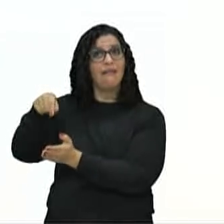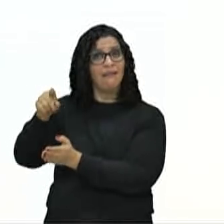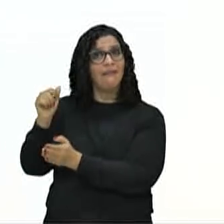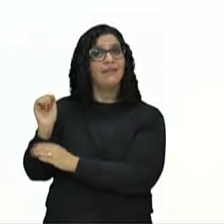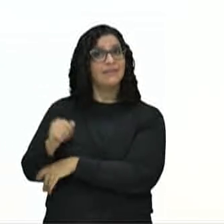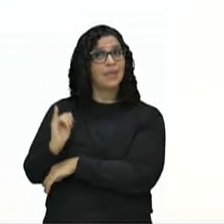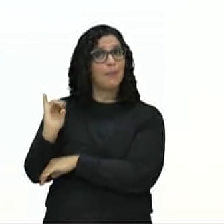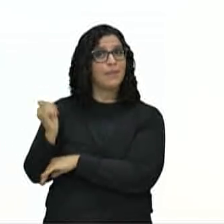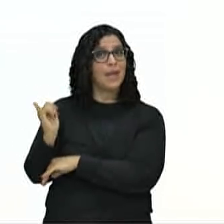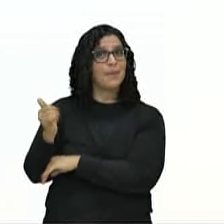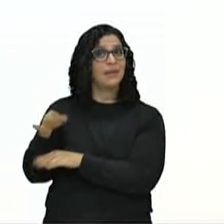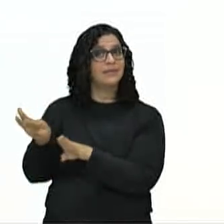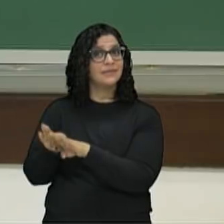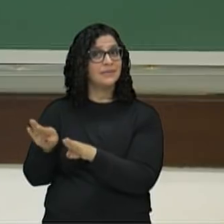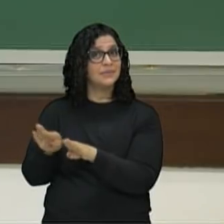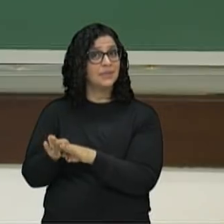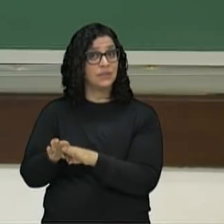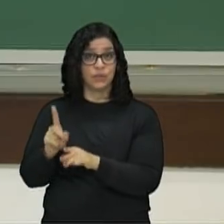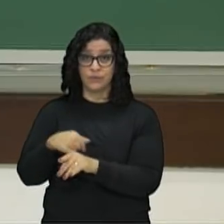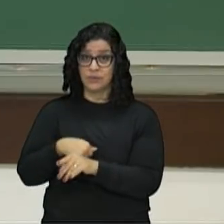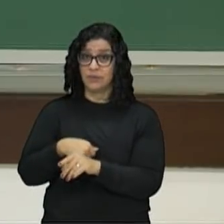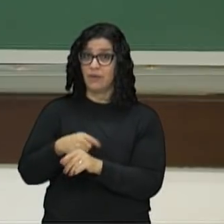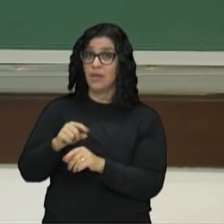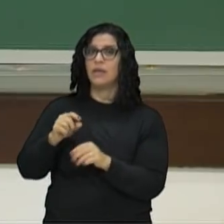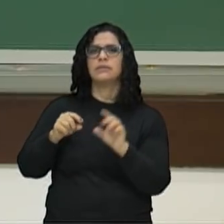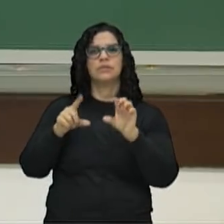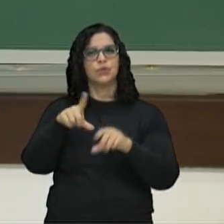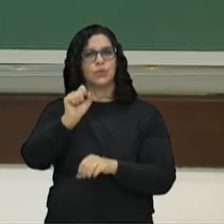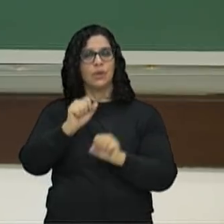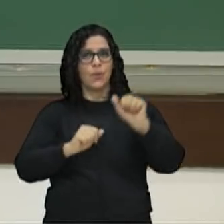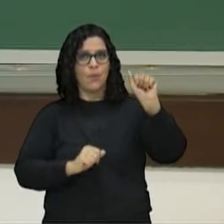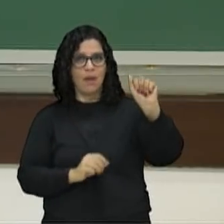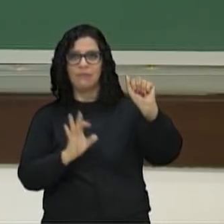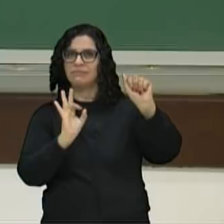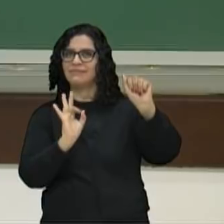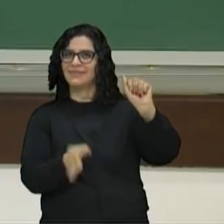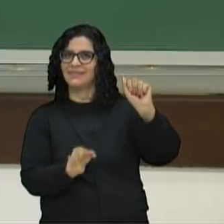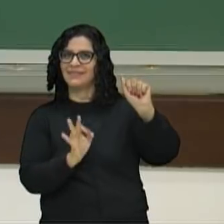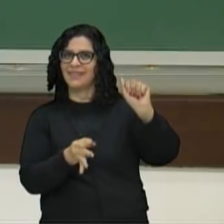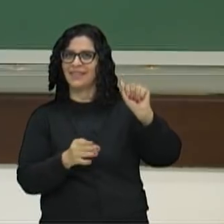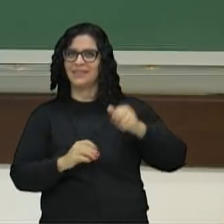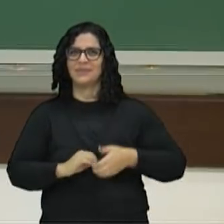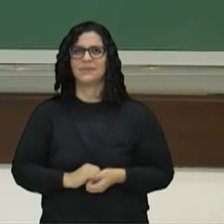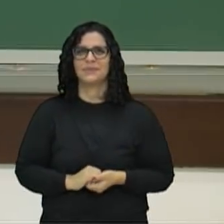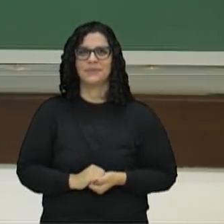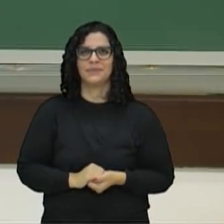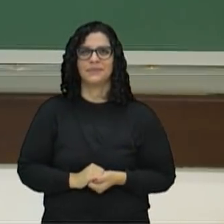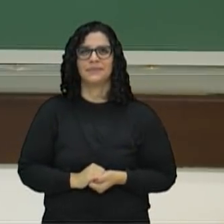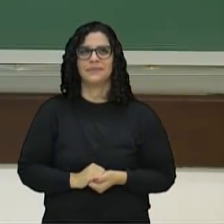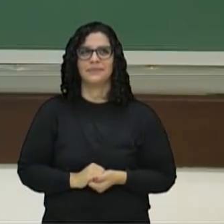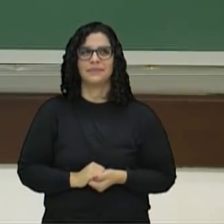parábola bíblica. Se você marcou essa questão, você está certíssimo.